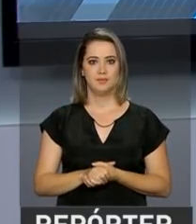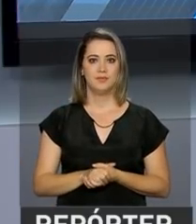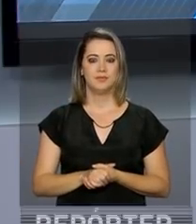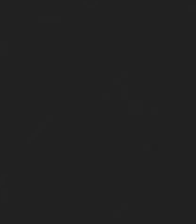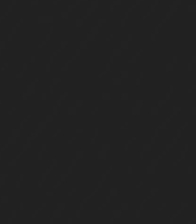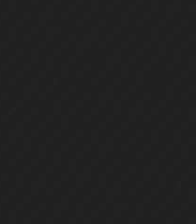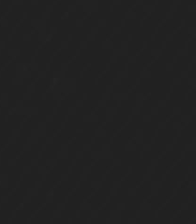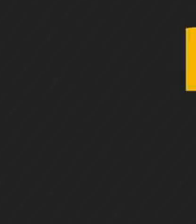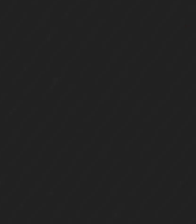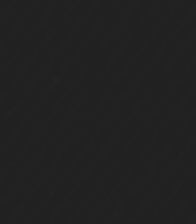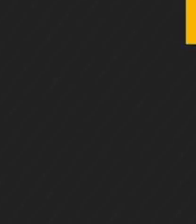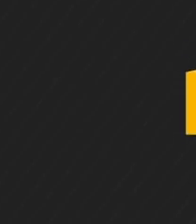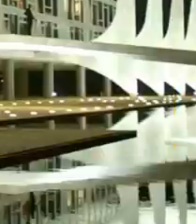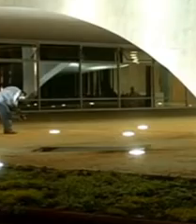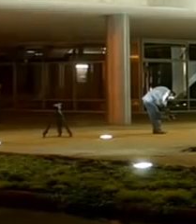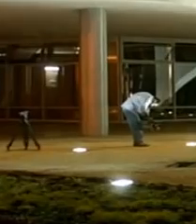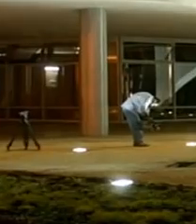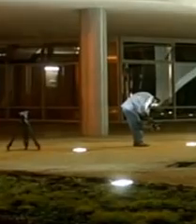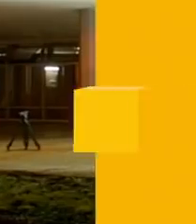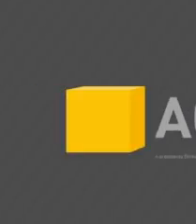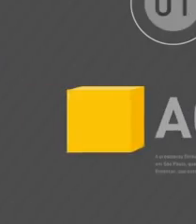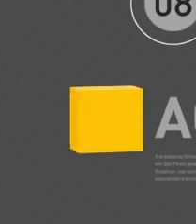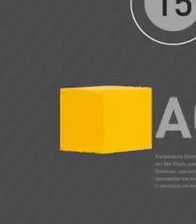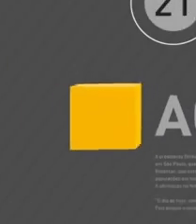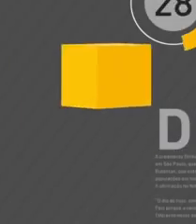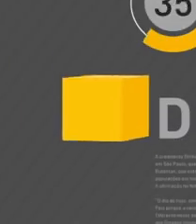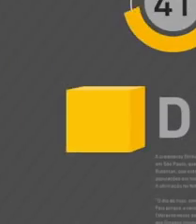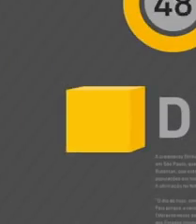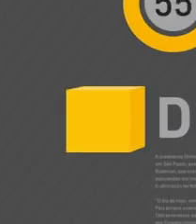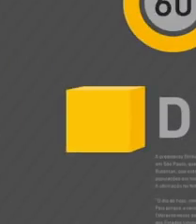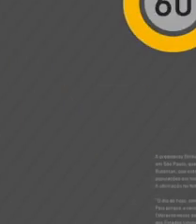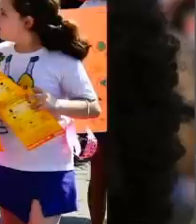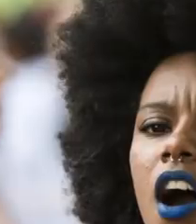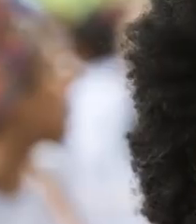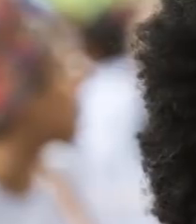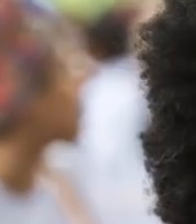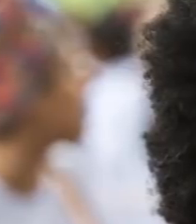Federal.